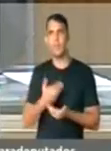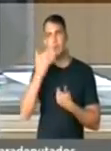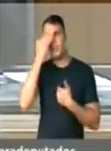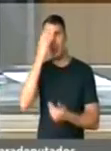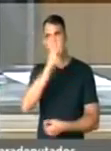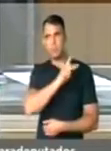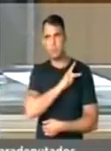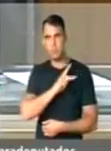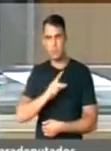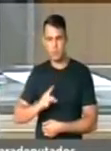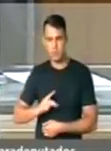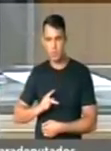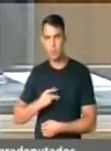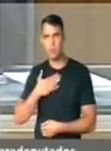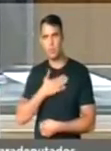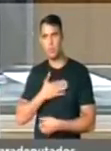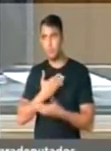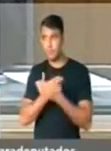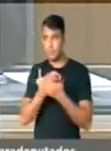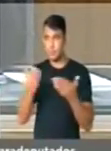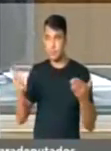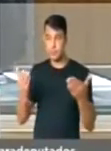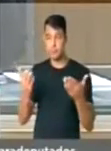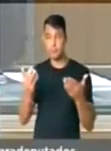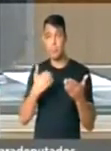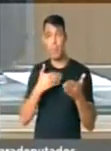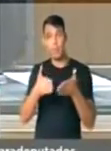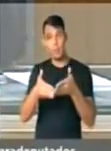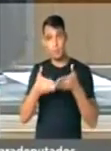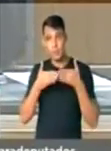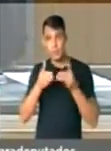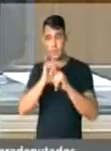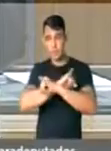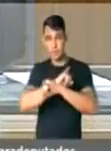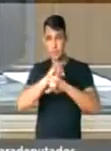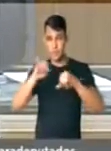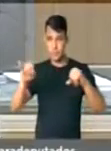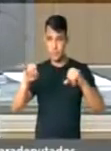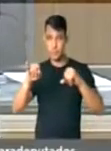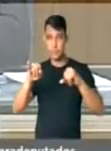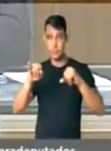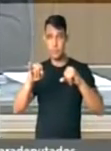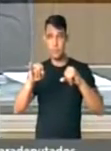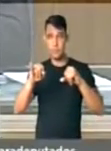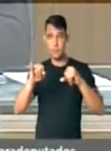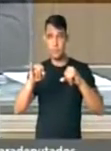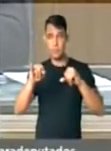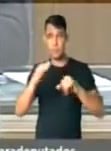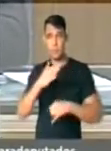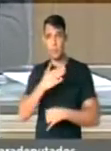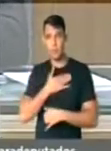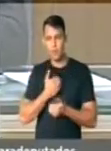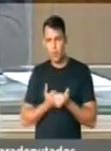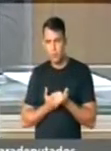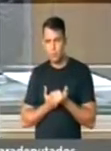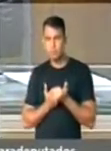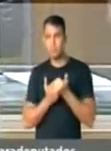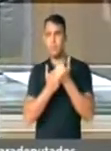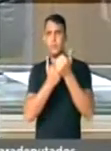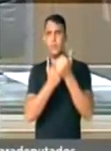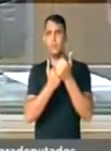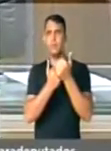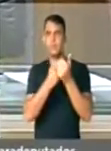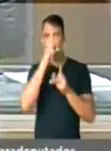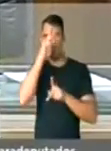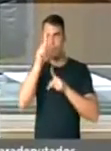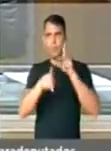Obrigado, presidente. Colegas, eu quero apenas registrar a minha solidariedade